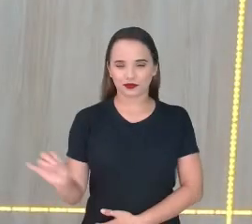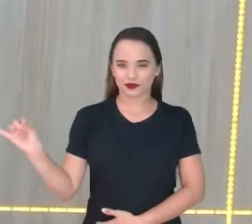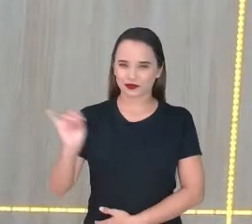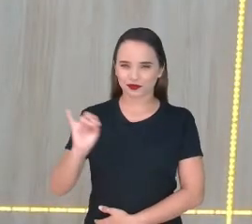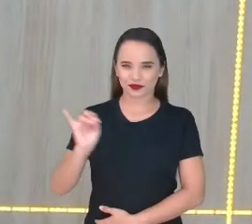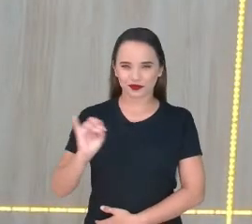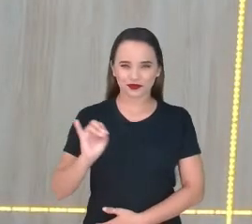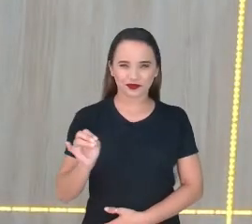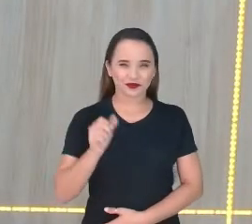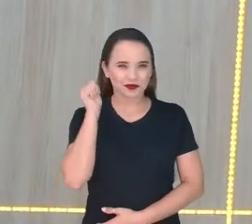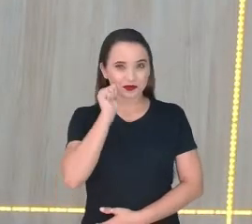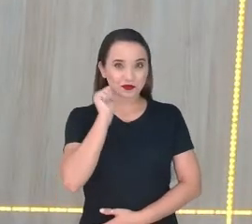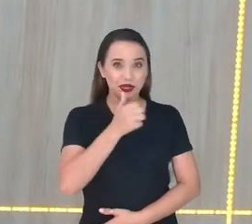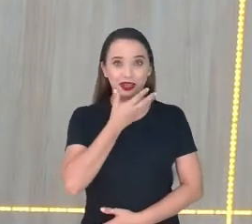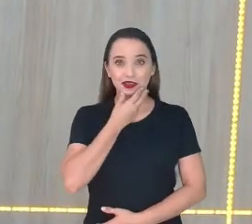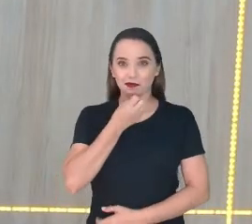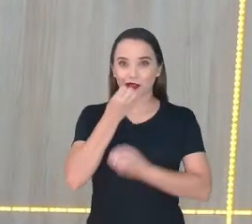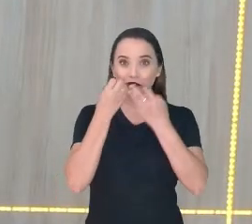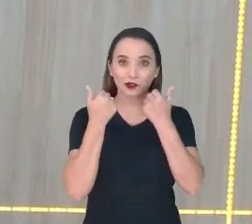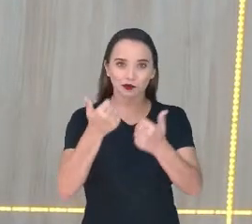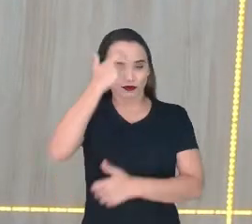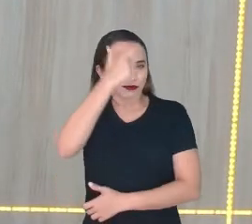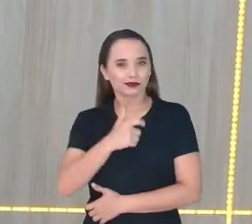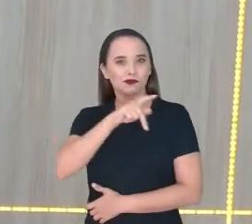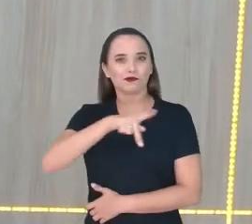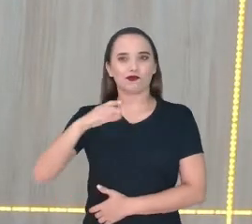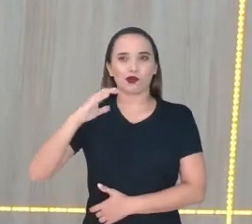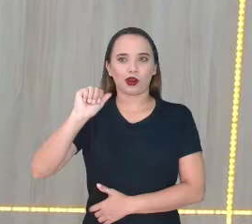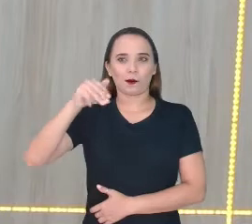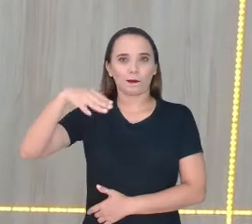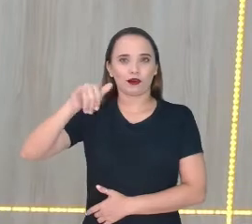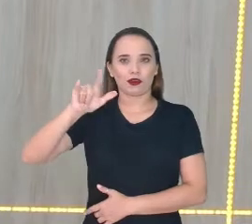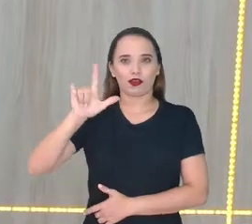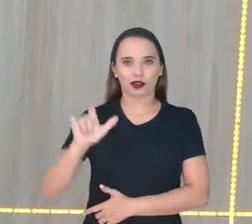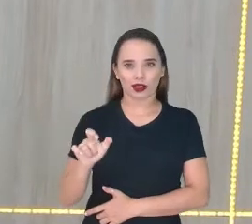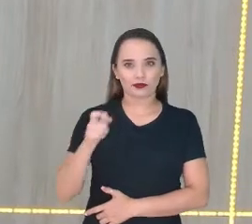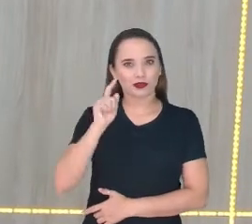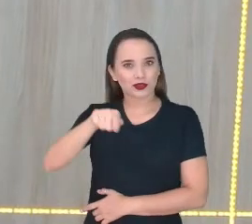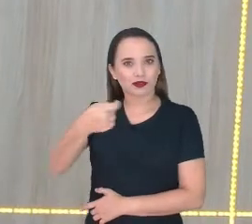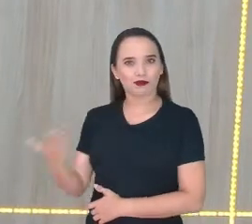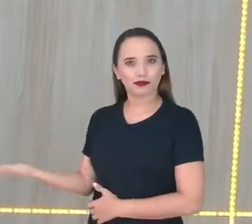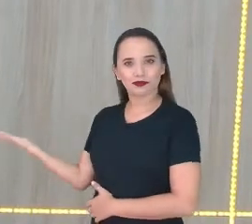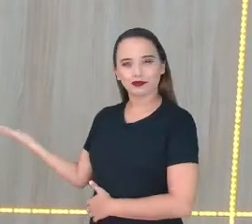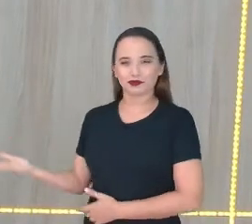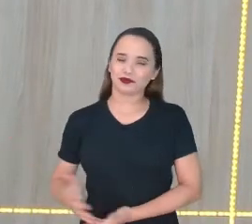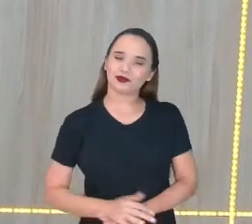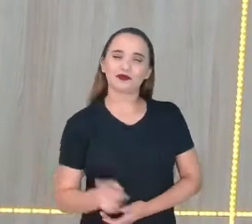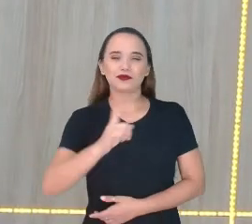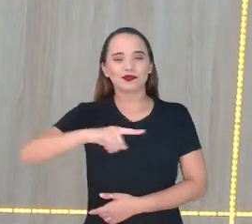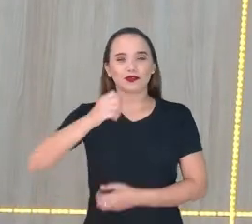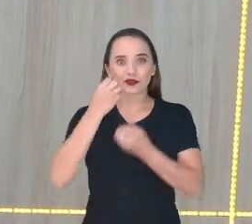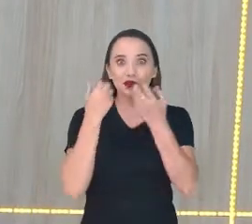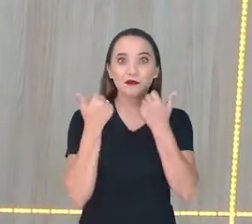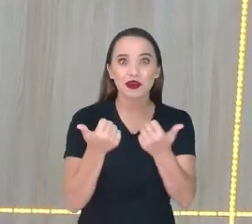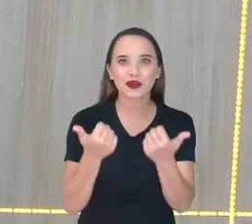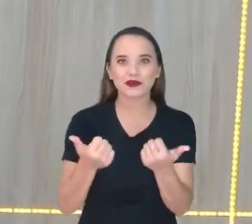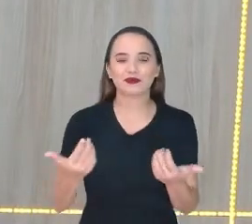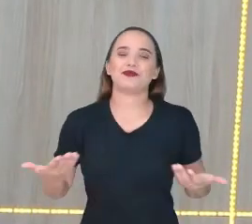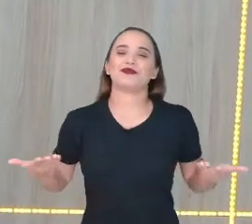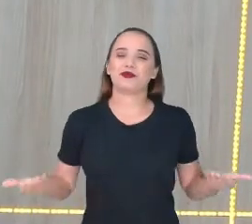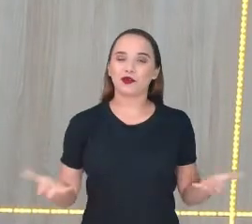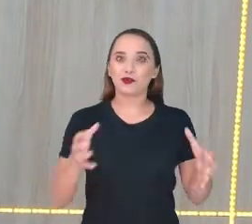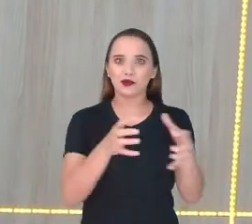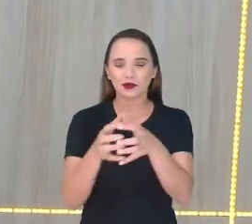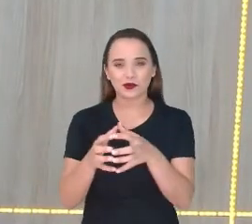Olá, meninas e meninos, tudo bem? Eu sou Camille Borba e este é o meu sinal. Como vocês estão hoje, alunos